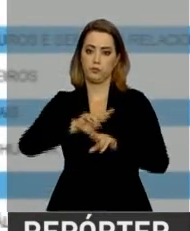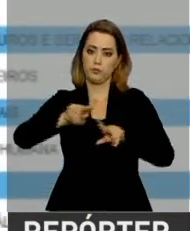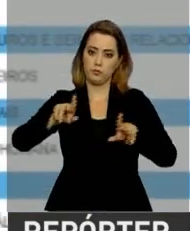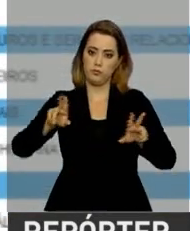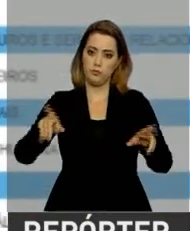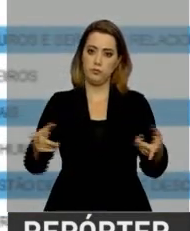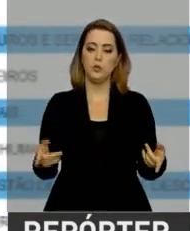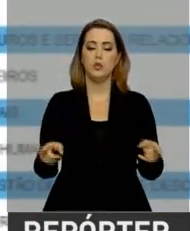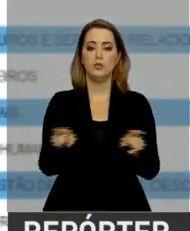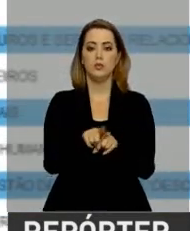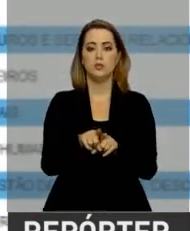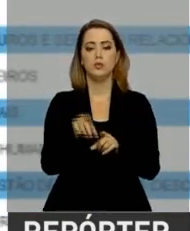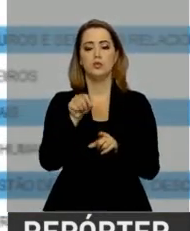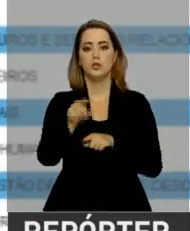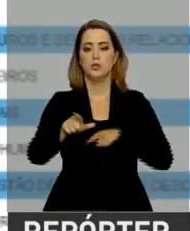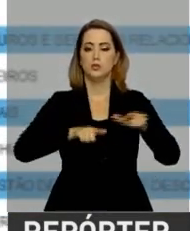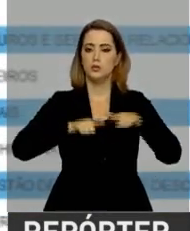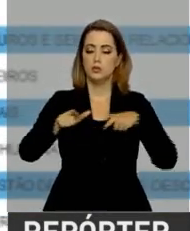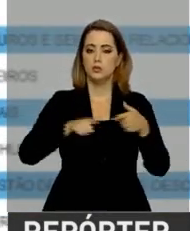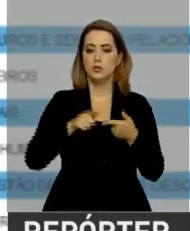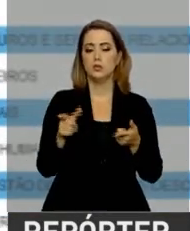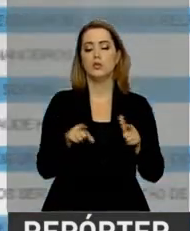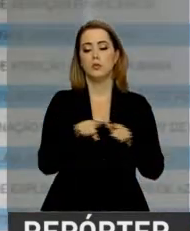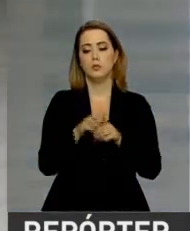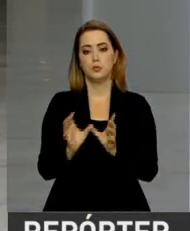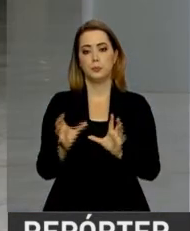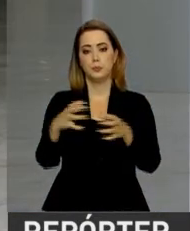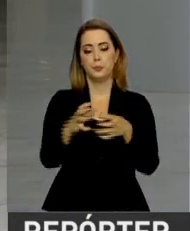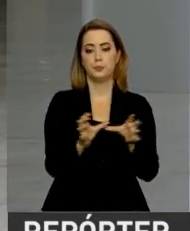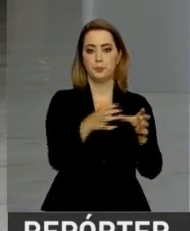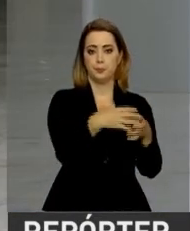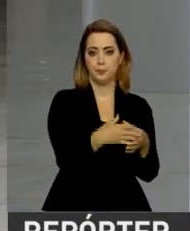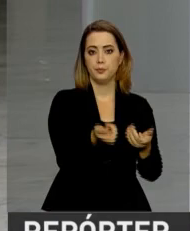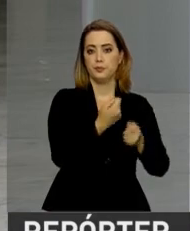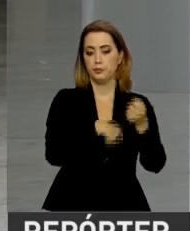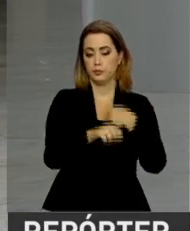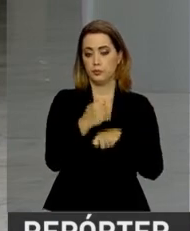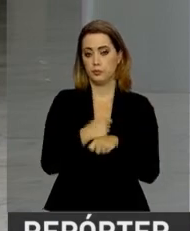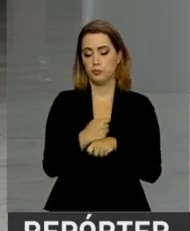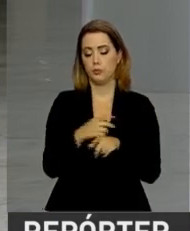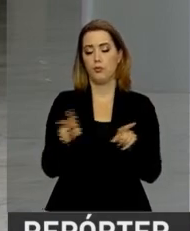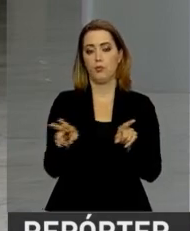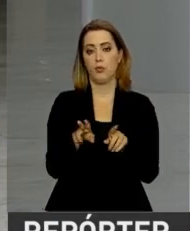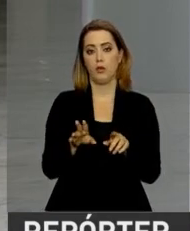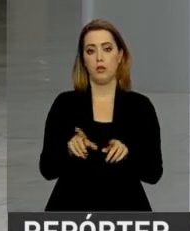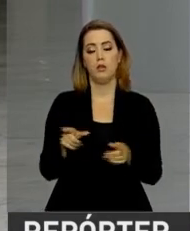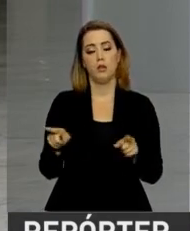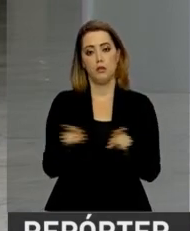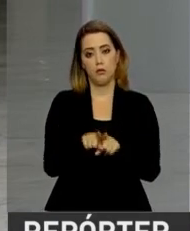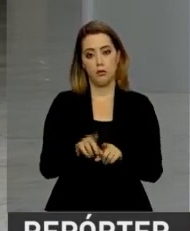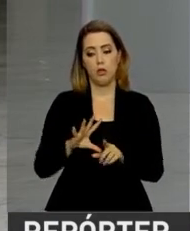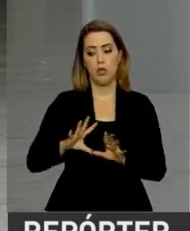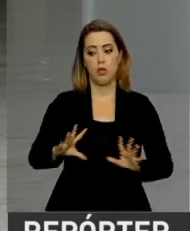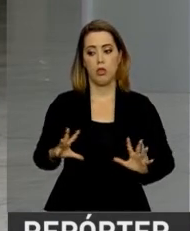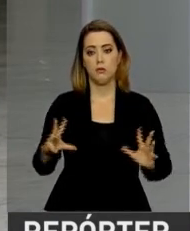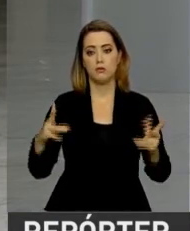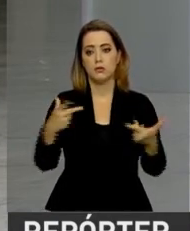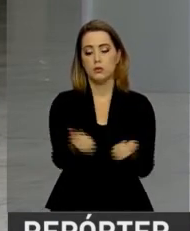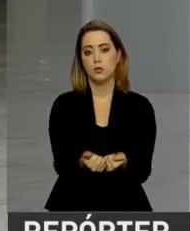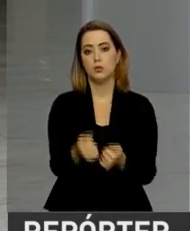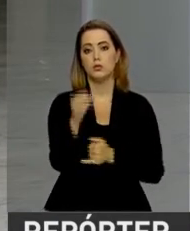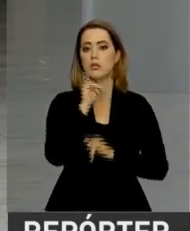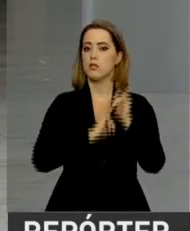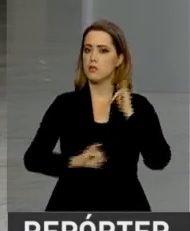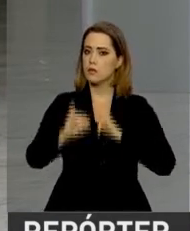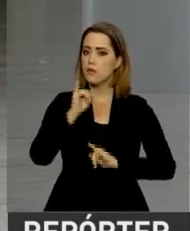que se inserem nesses segmentos econômicos e como eu disse além de reunir todas as informações numa mesma página